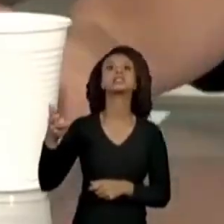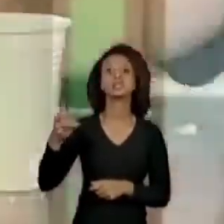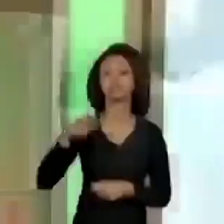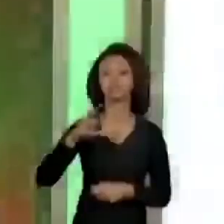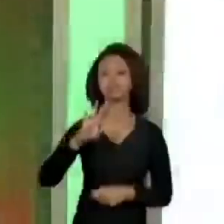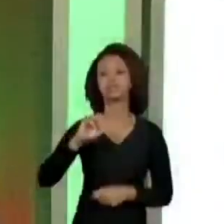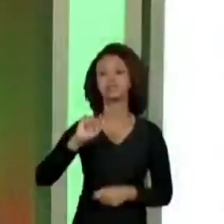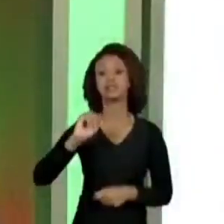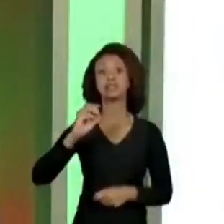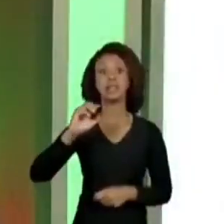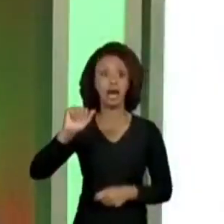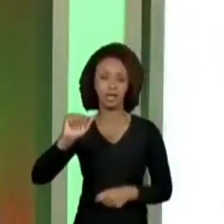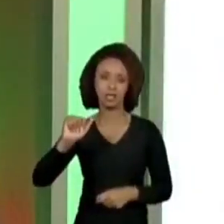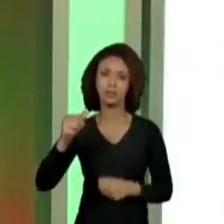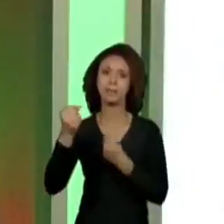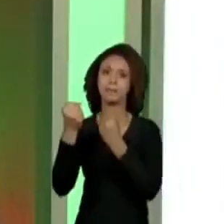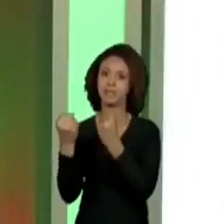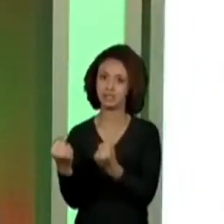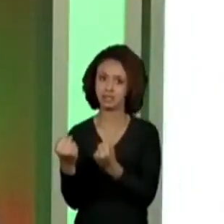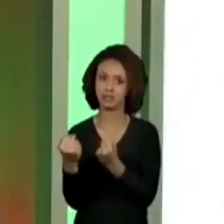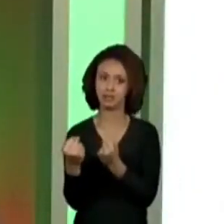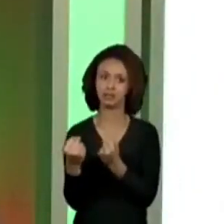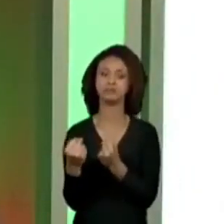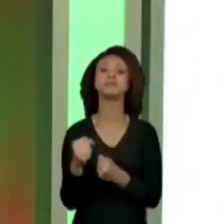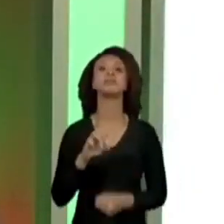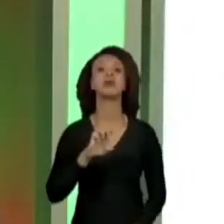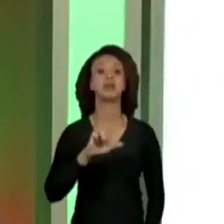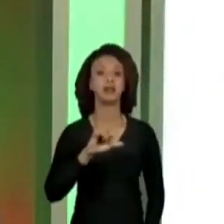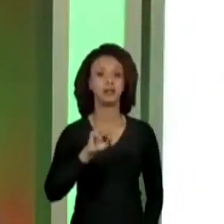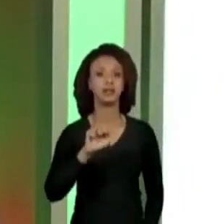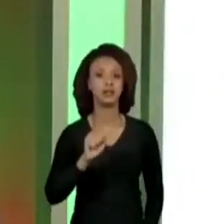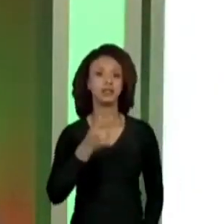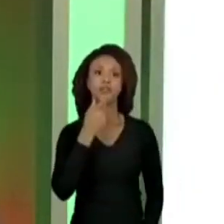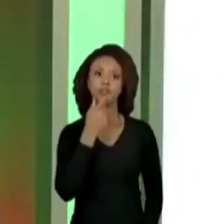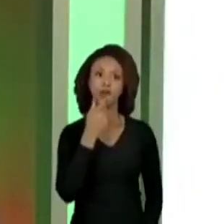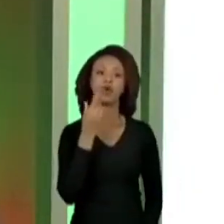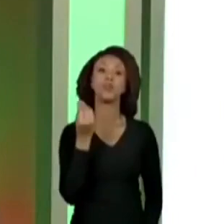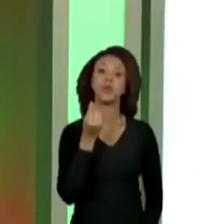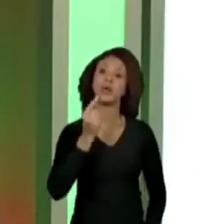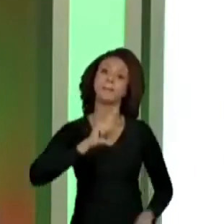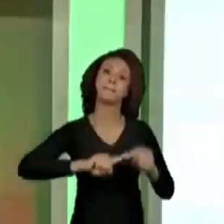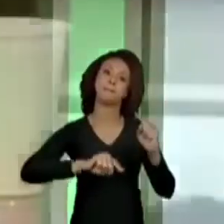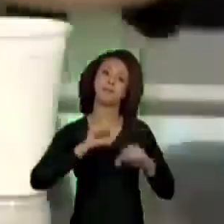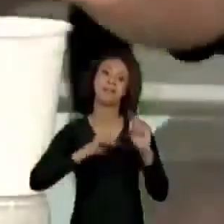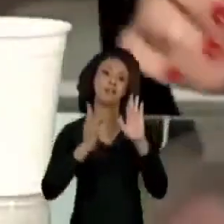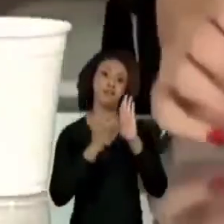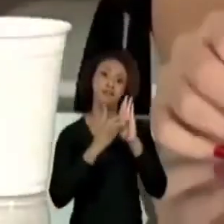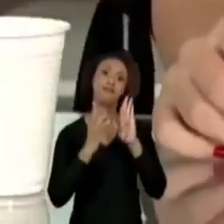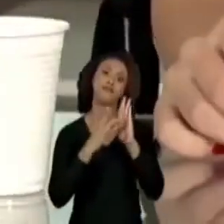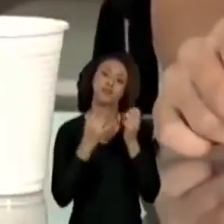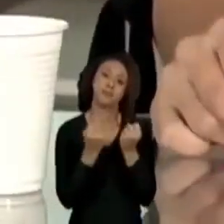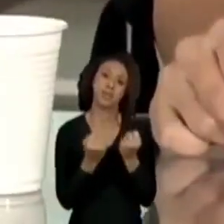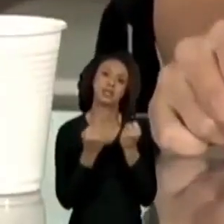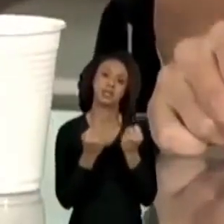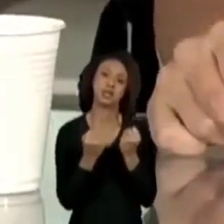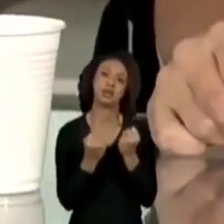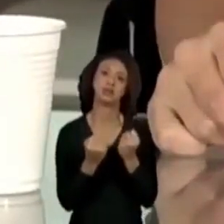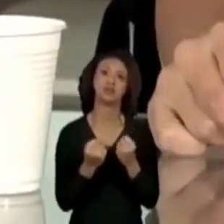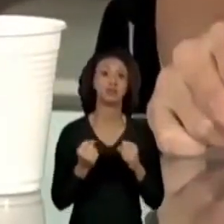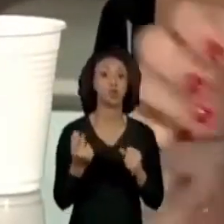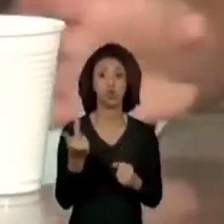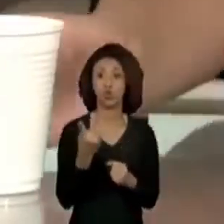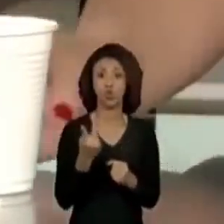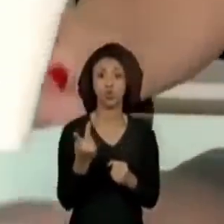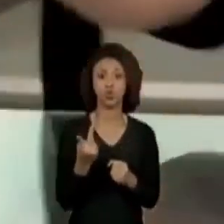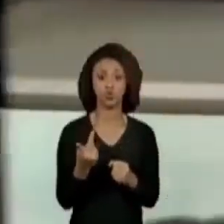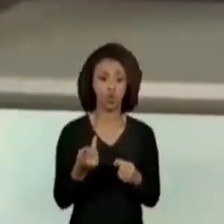Elisa falou que acha que a taça tá mais pesada exatamente pelo material. Pelo material. Mas... Porque os dois estão vazios,